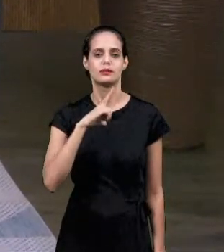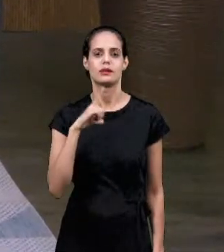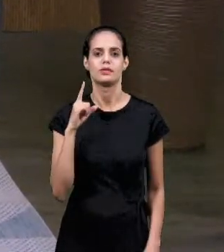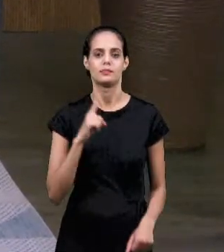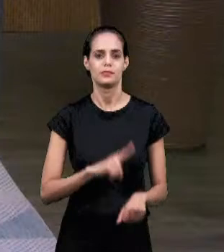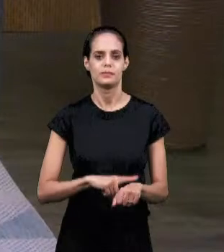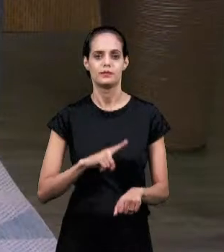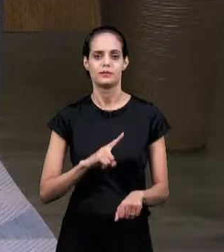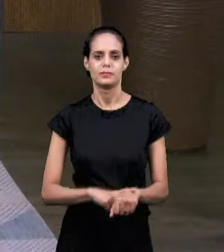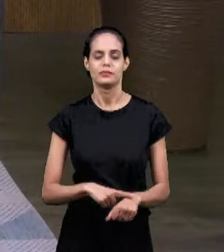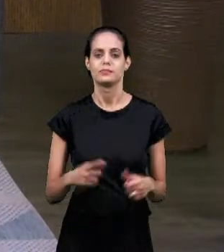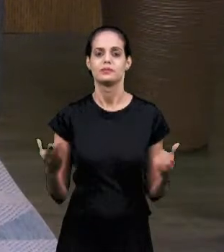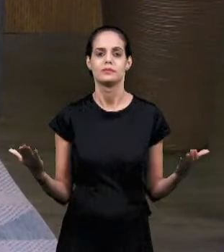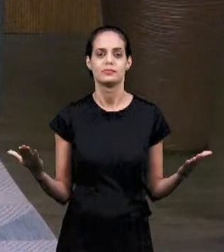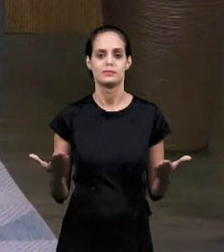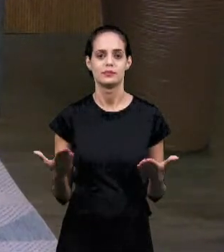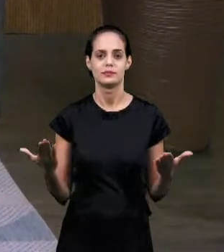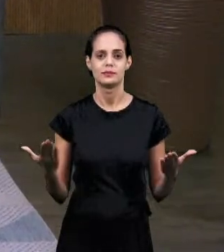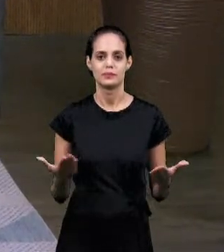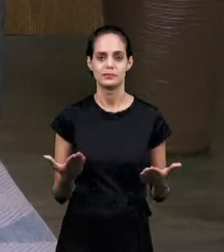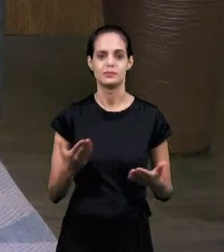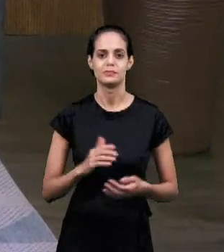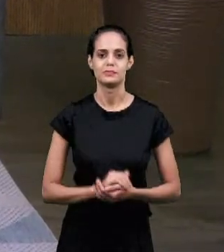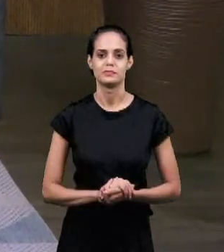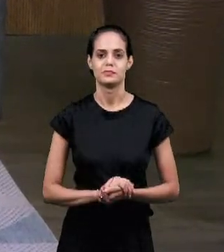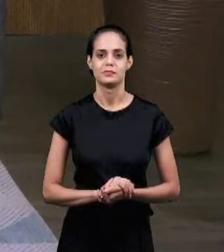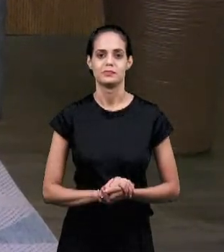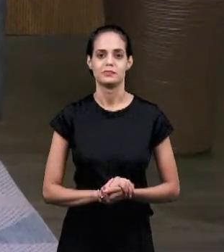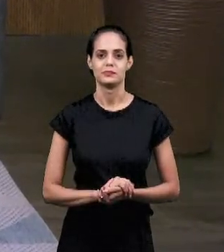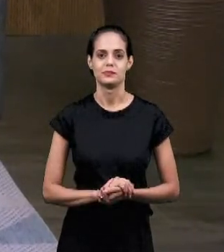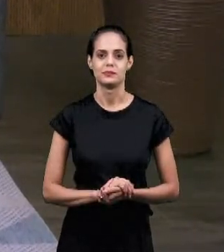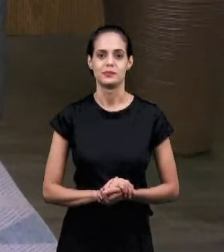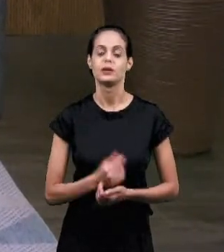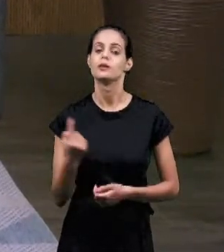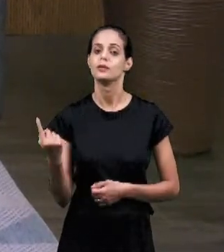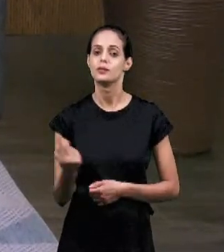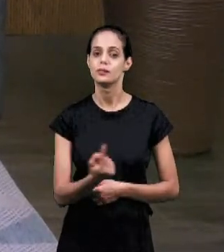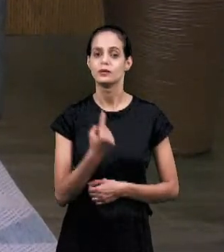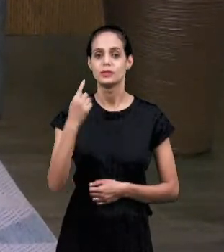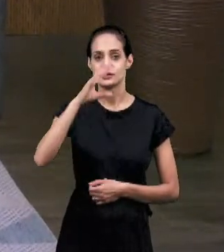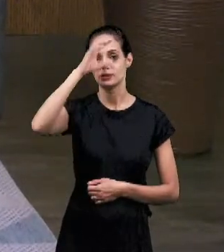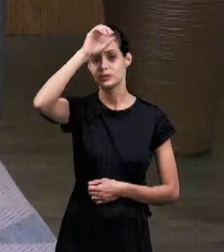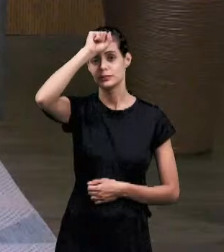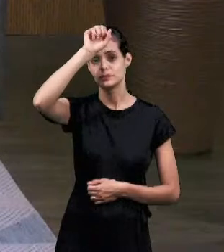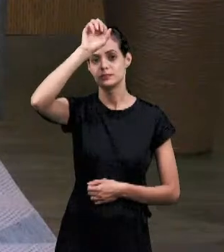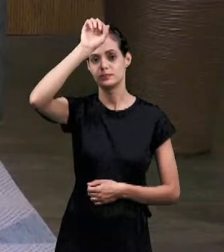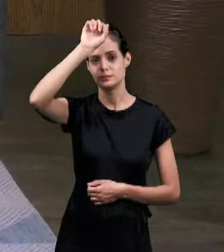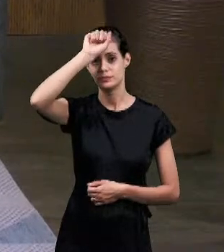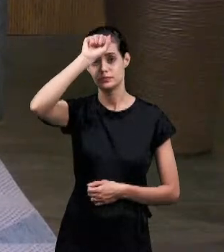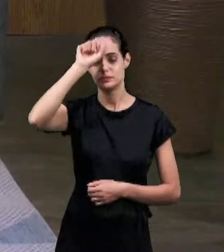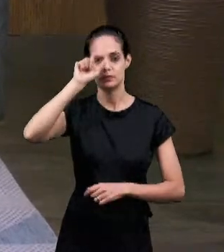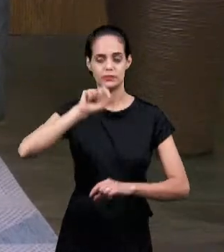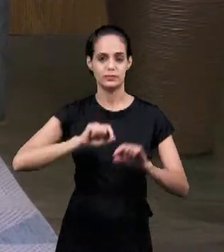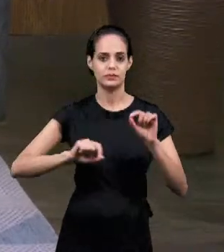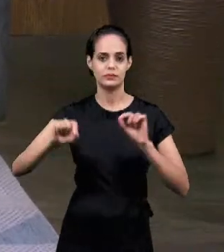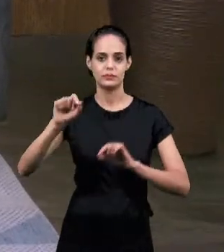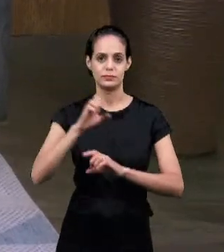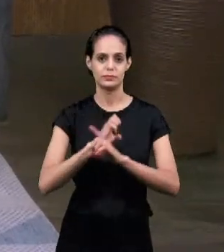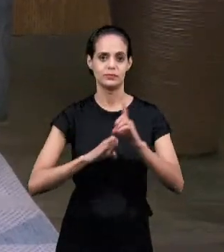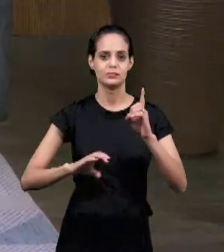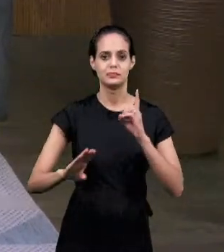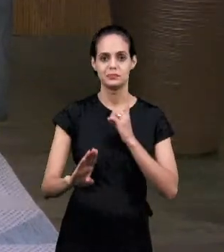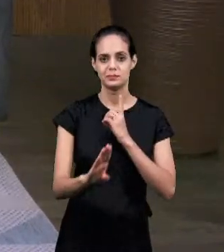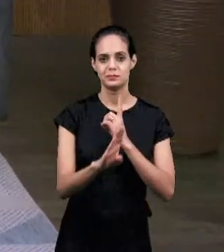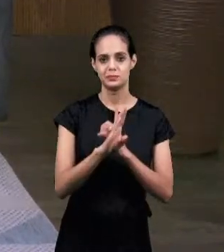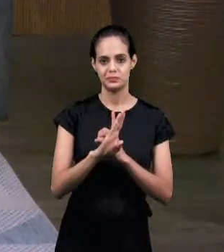época... do Senhor Jesus, nós temos aprendido isso, inclusive, nas escolas bíblicas